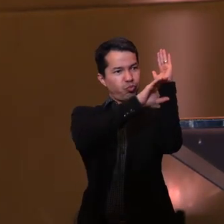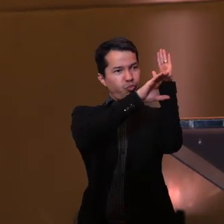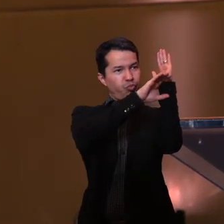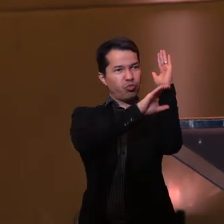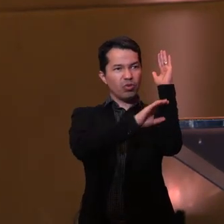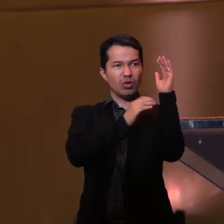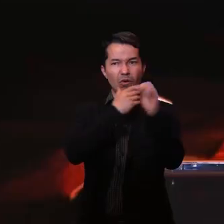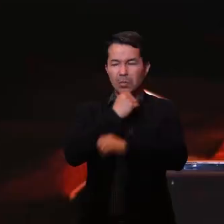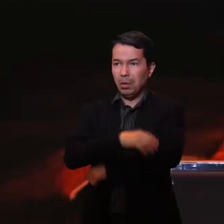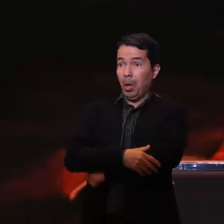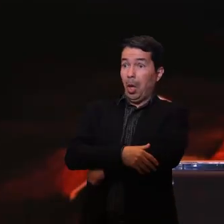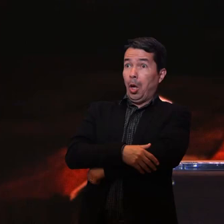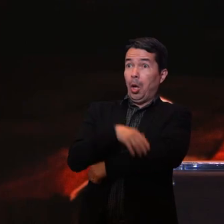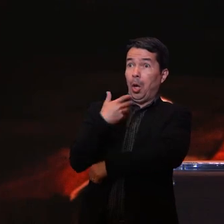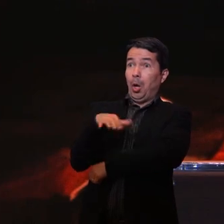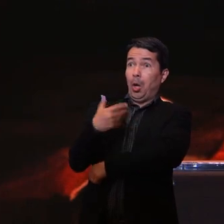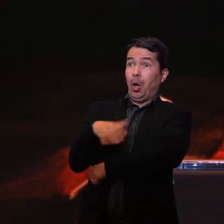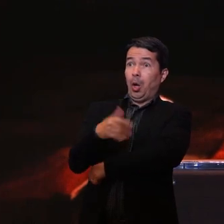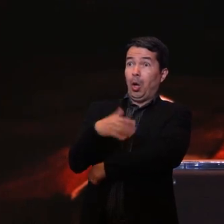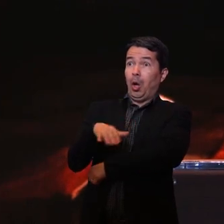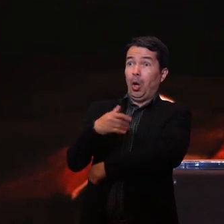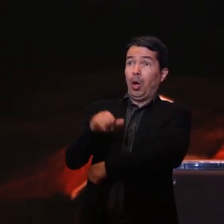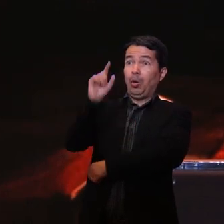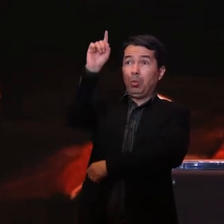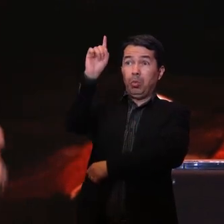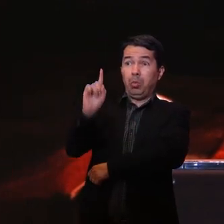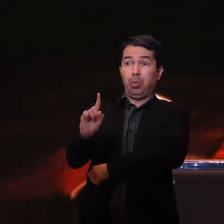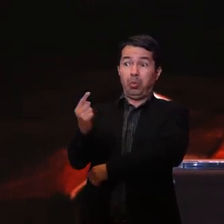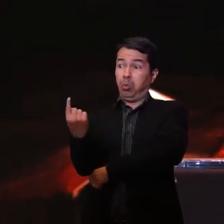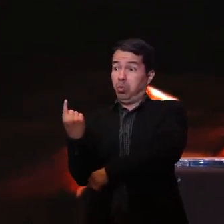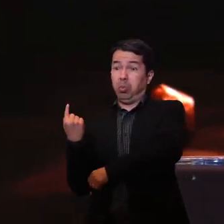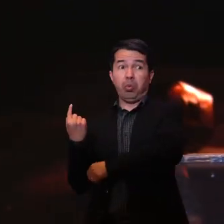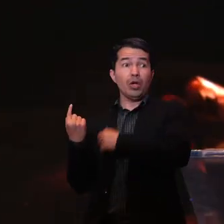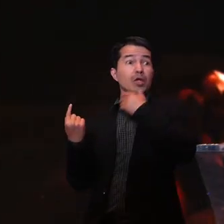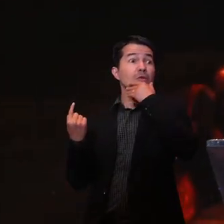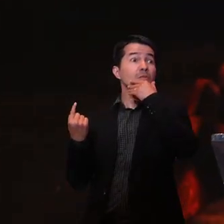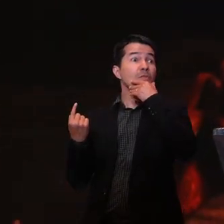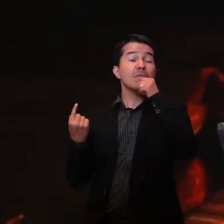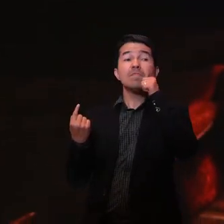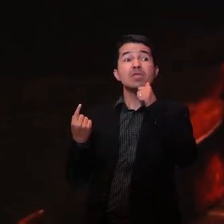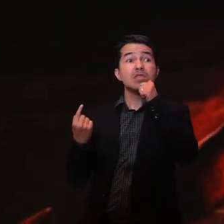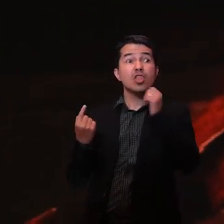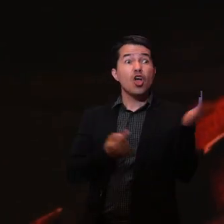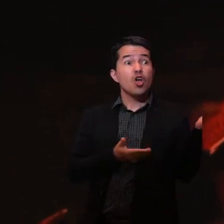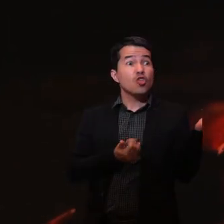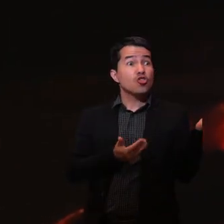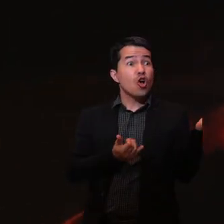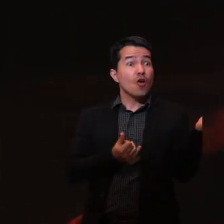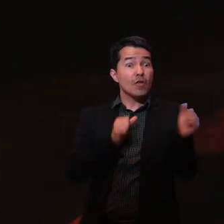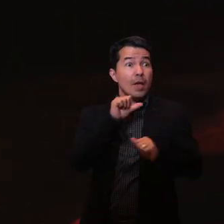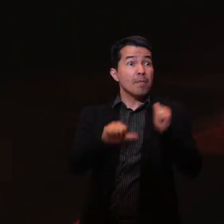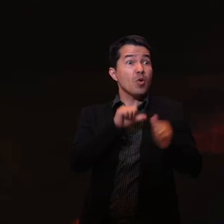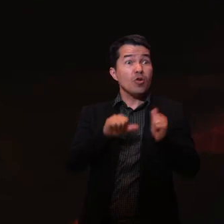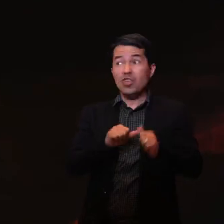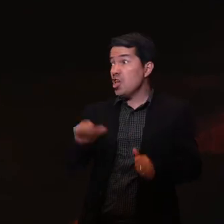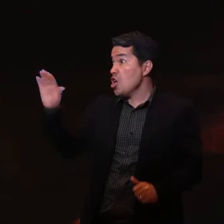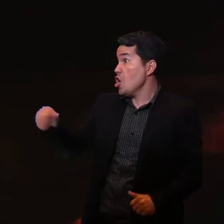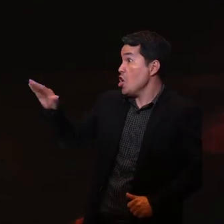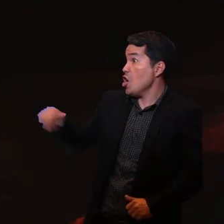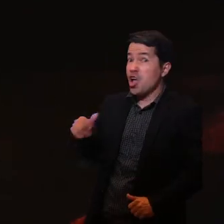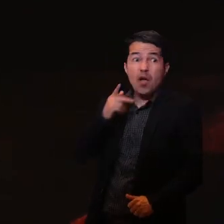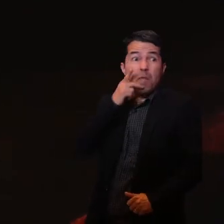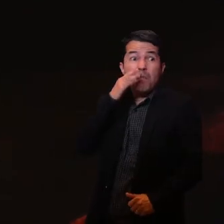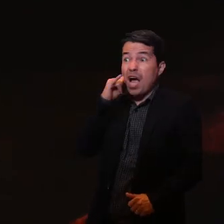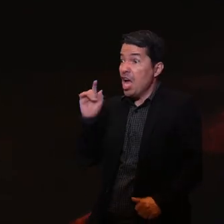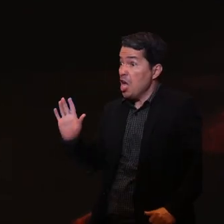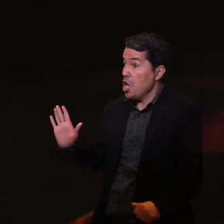e sai uma menina novinha. O menino chama o pai e fala: pai, põe a mãe aí dentro.